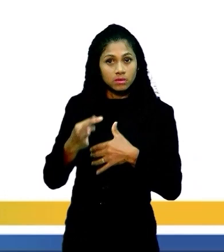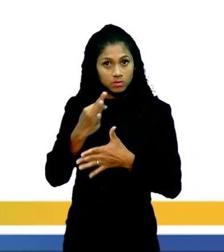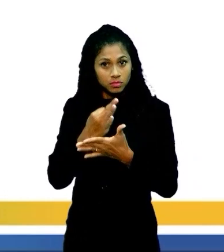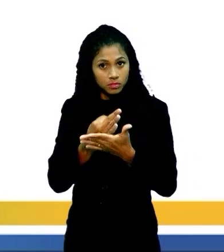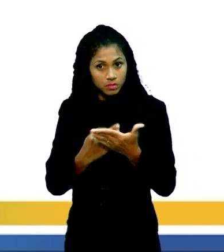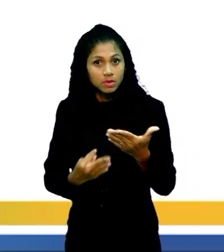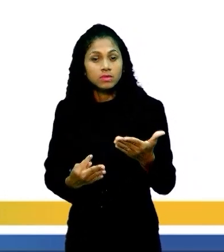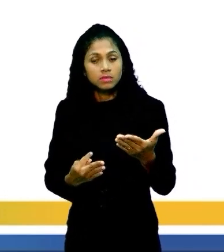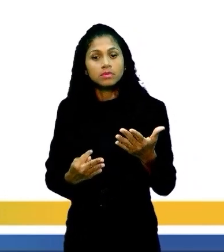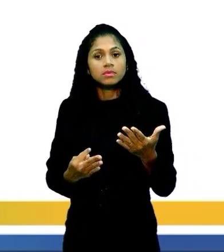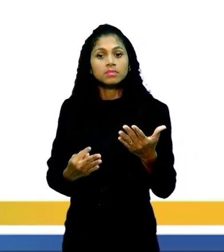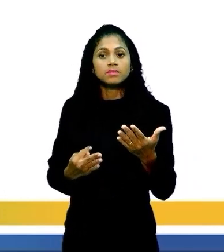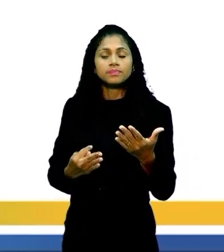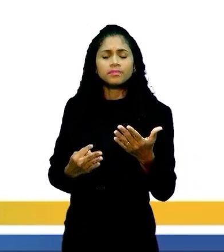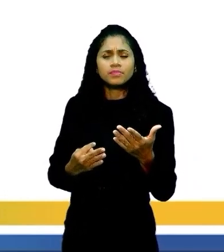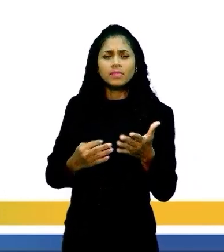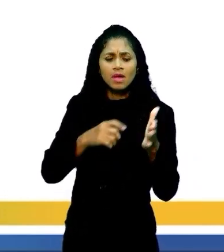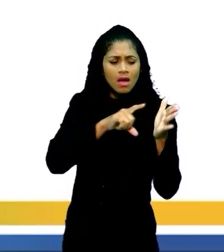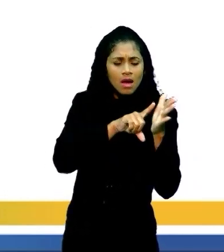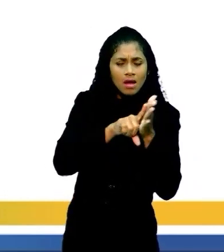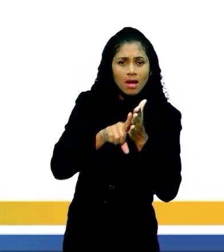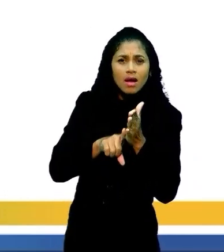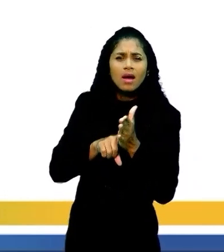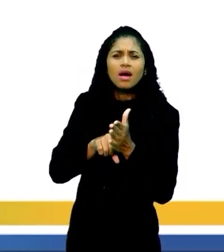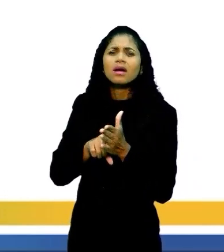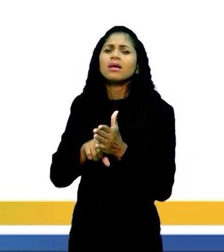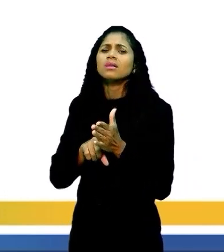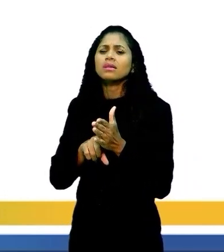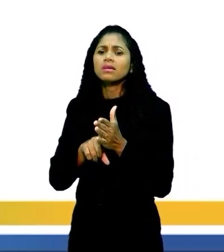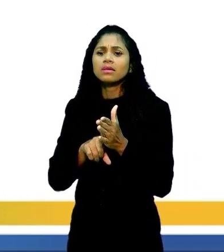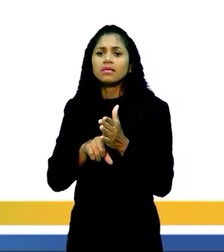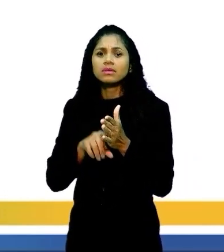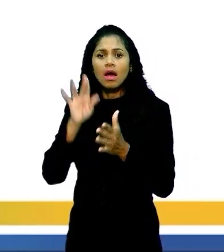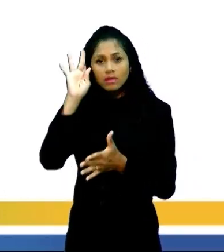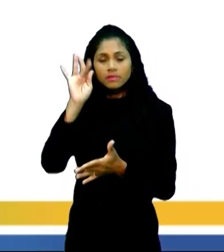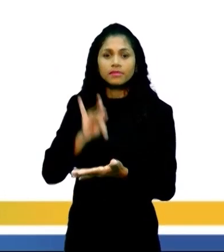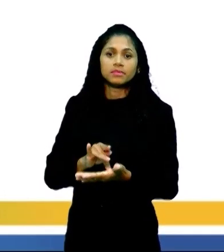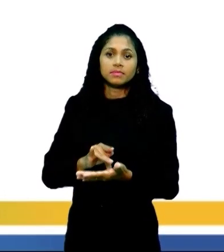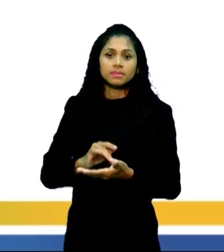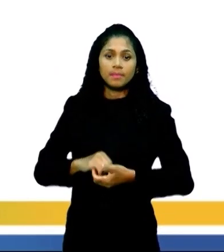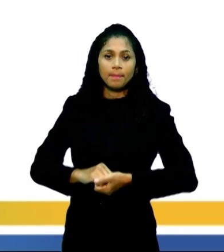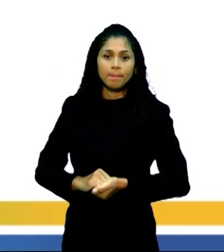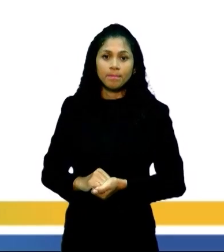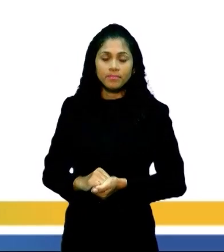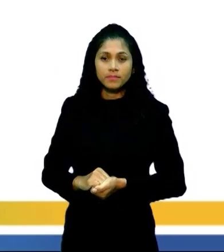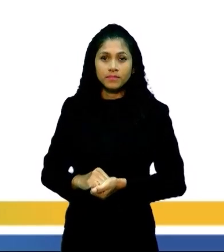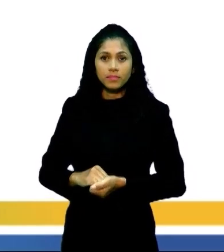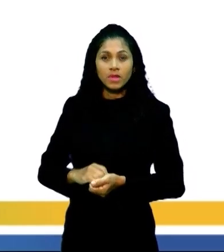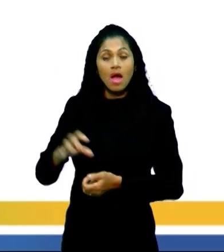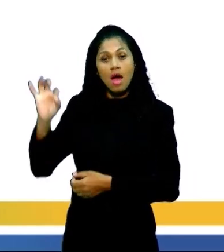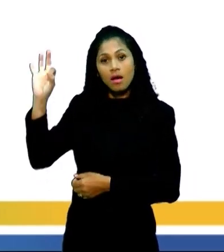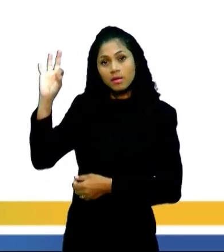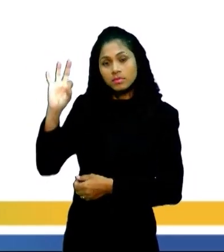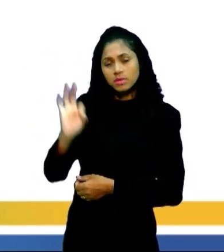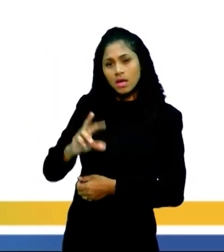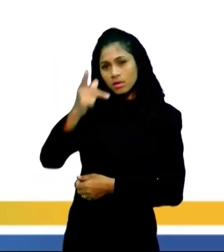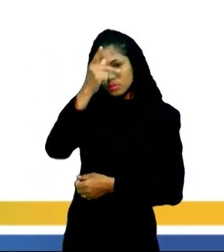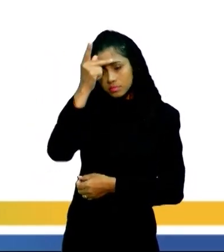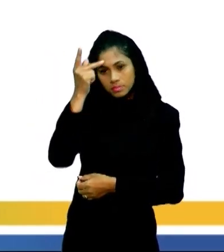nessa situação, analise as afirmações. Primeiro, a porcentagem de pessoas que